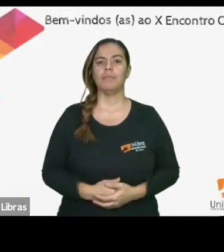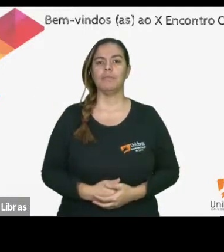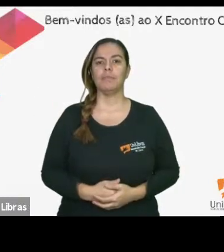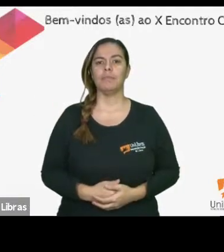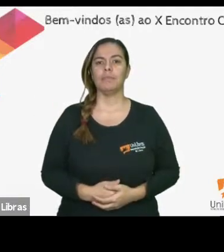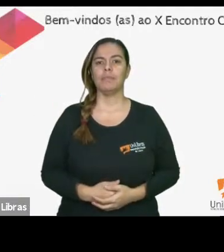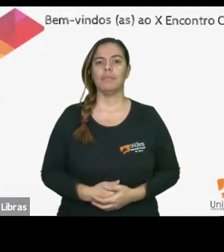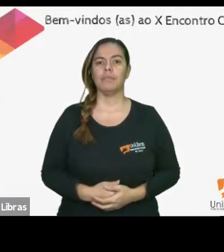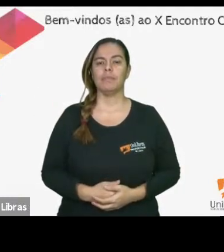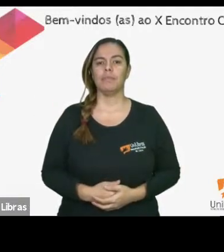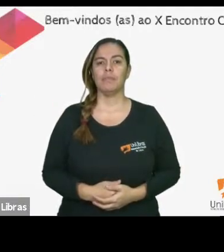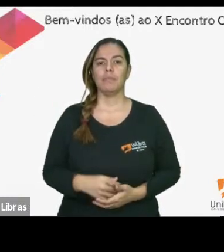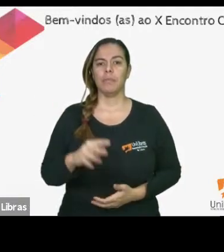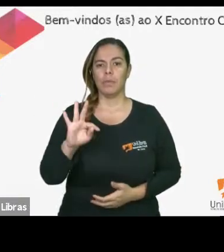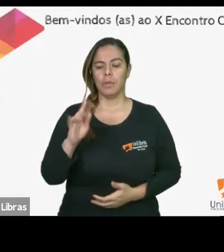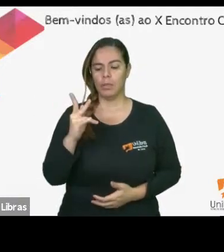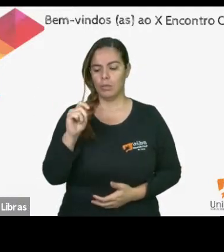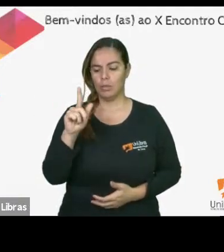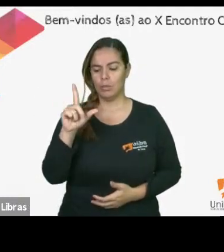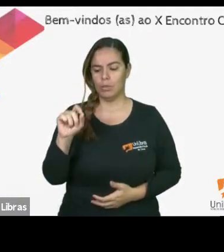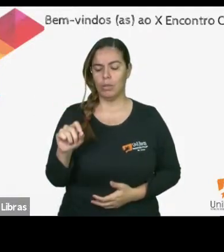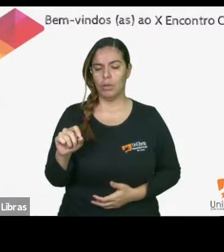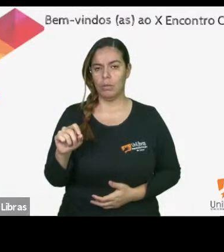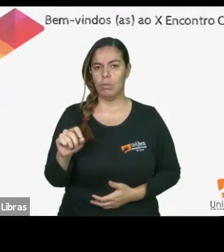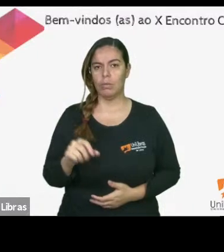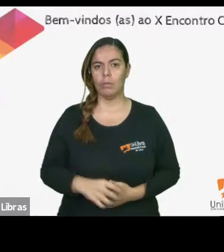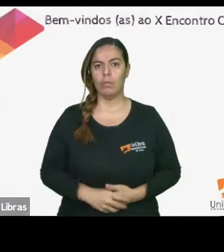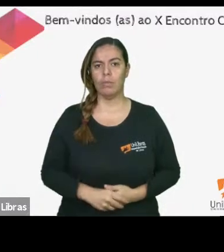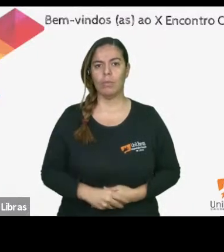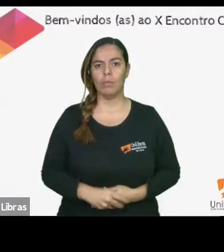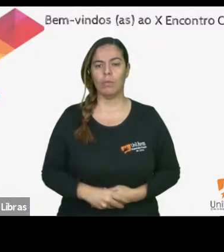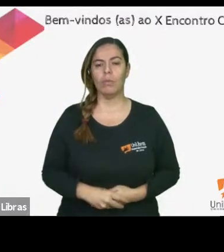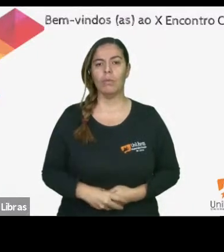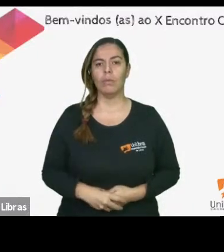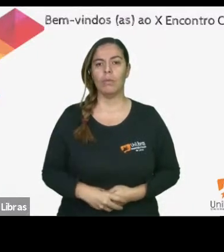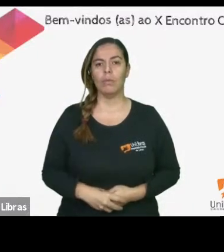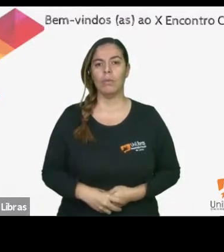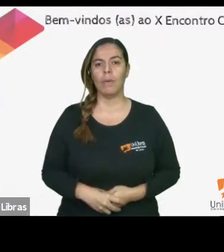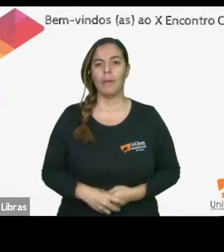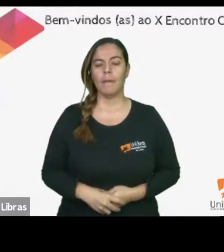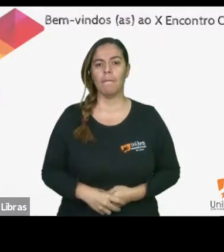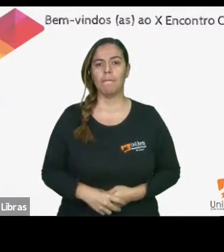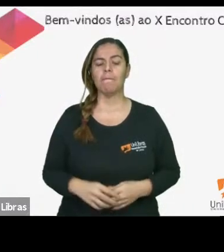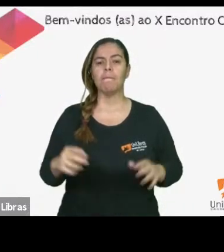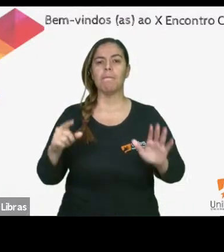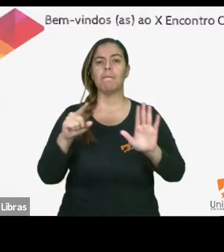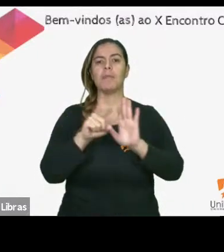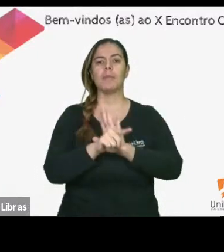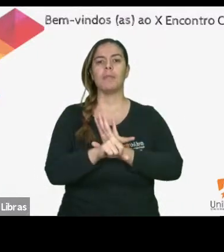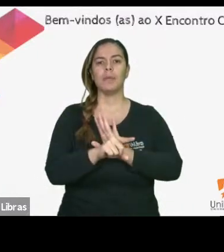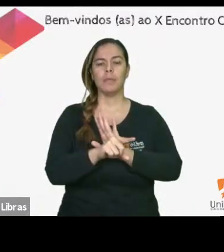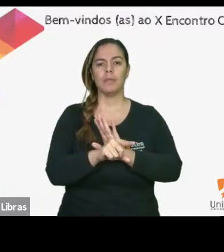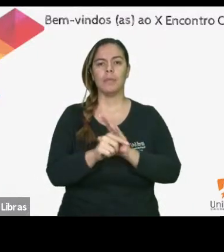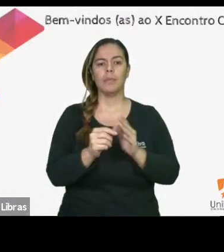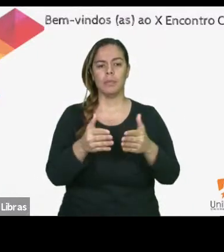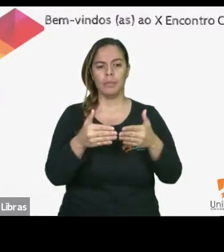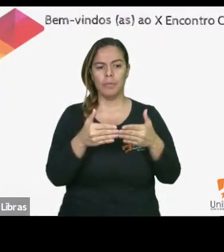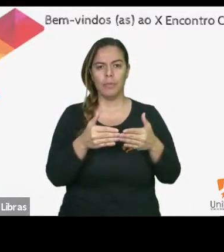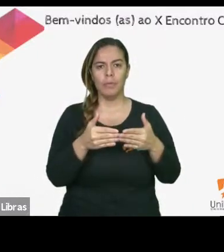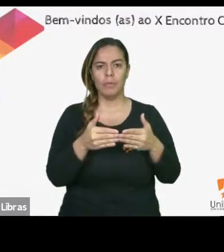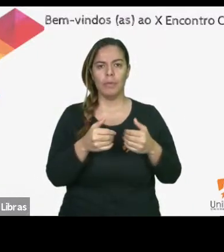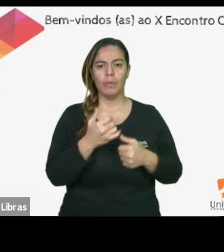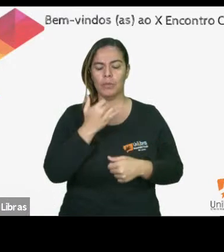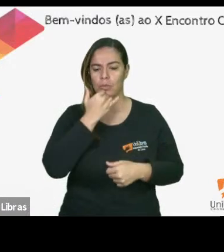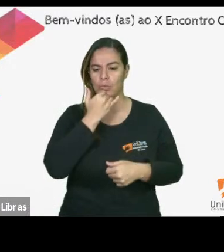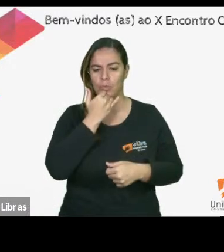O Tiago Falcão faz a seguinte pergunta. Por favor, seria possível... Desculpe, essa